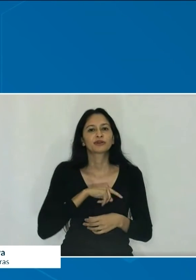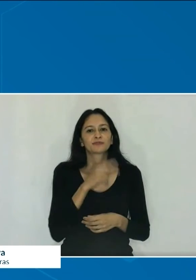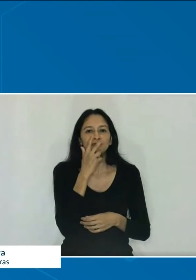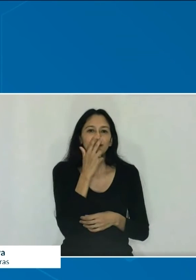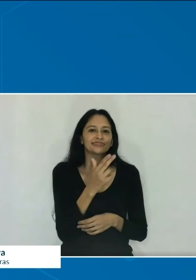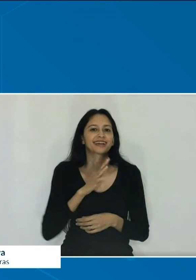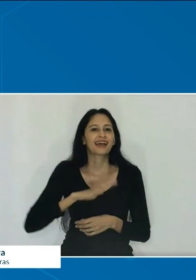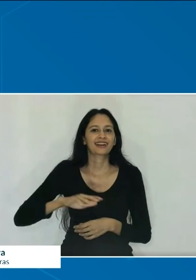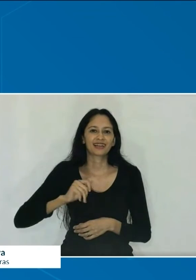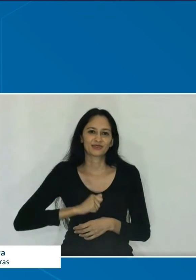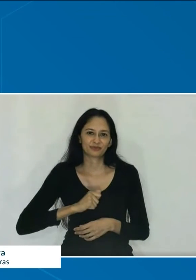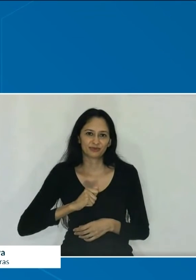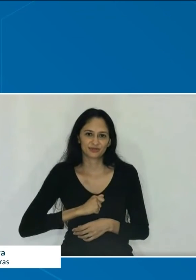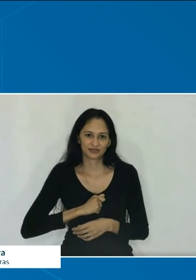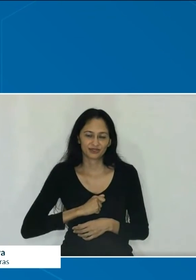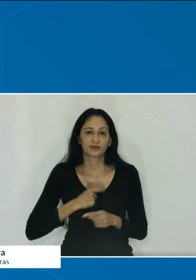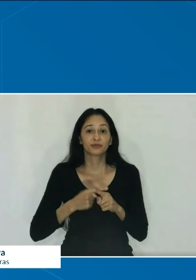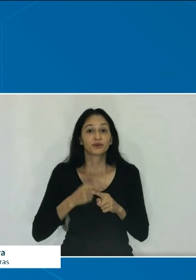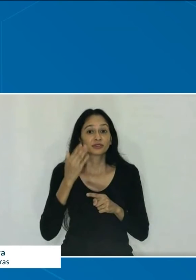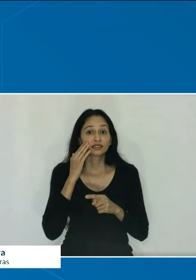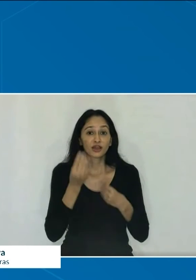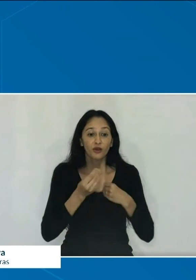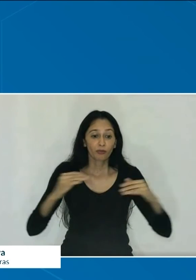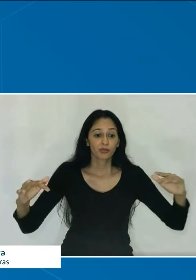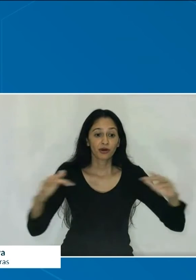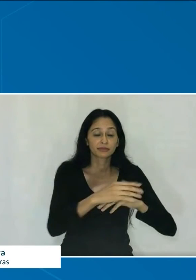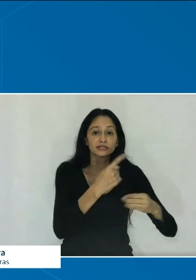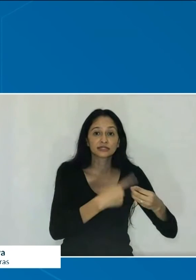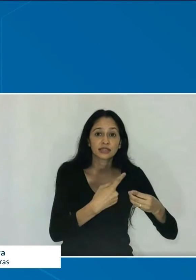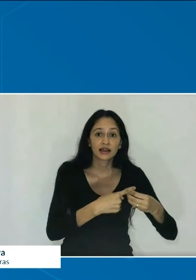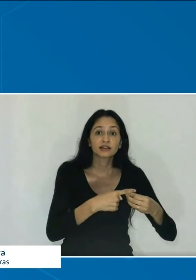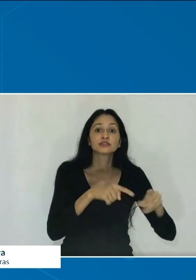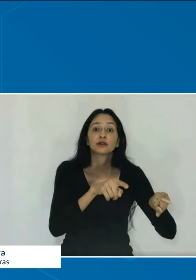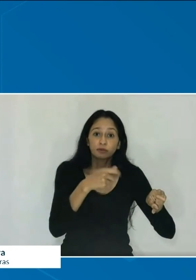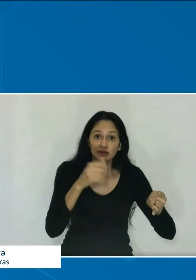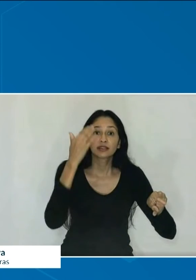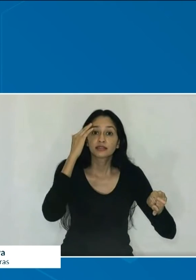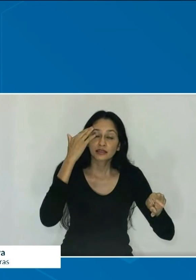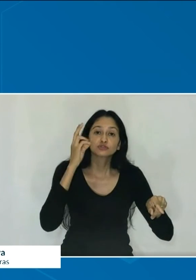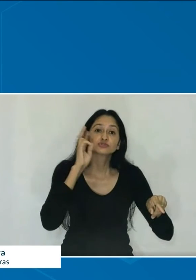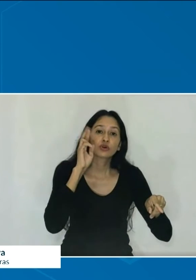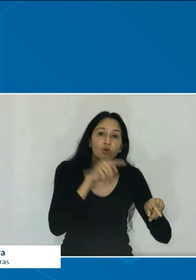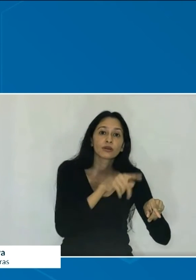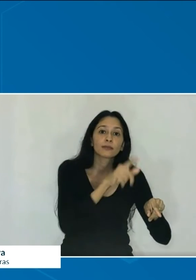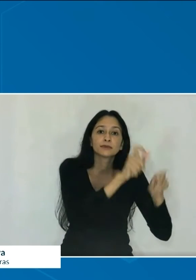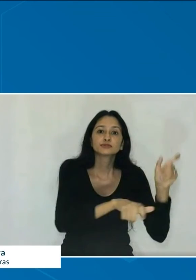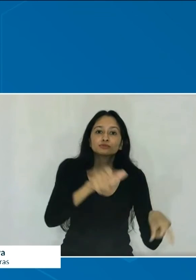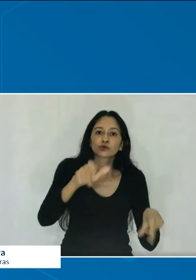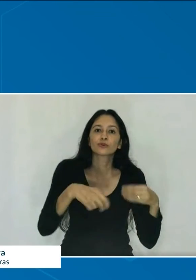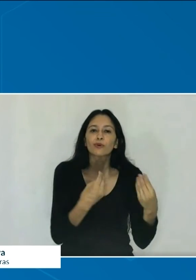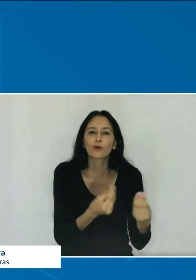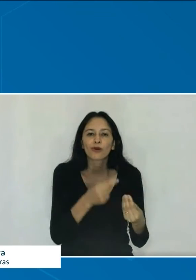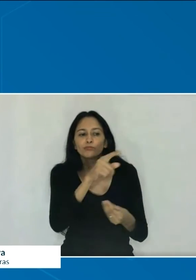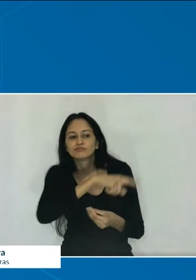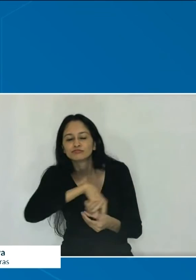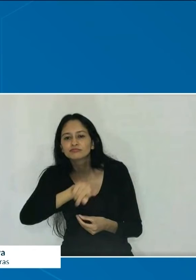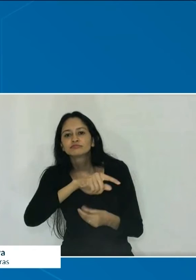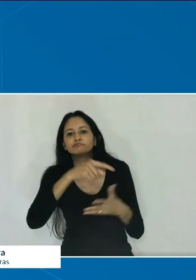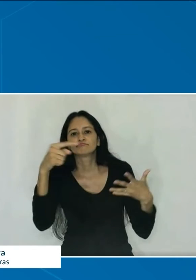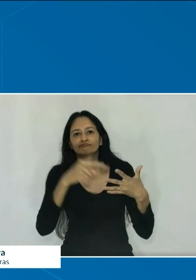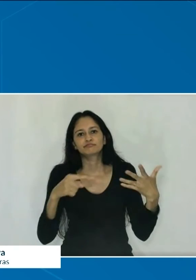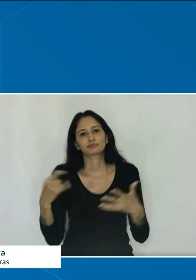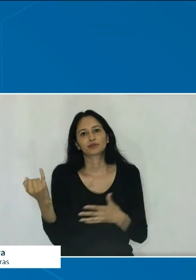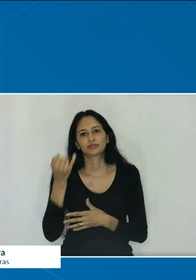porque para nós poder entender a mobilidade, nós temos que entender a história da cidade, a história das pessoas. Perfeito.